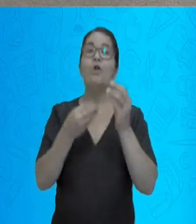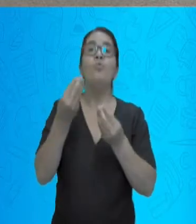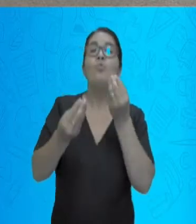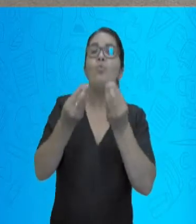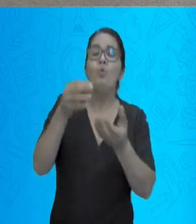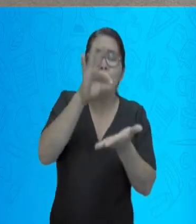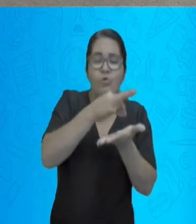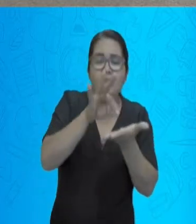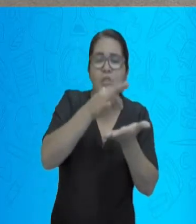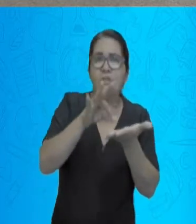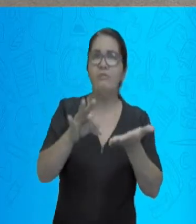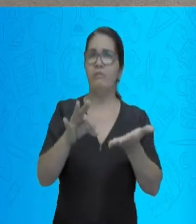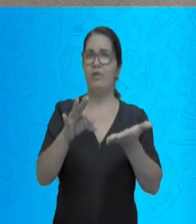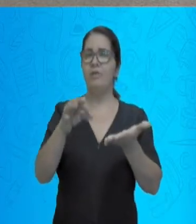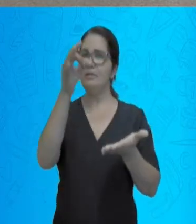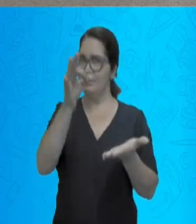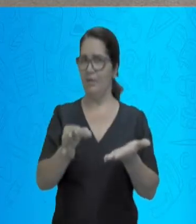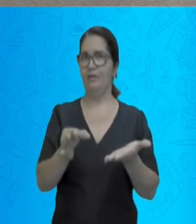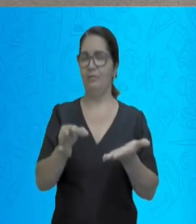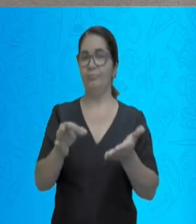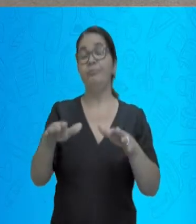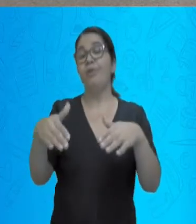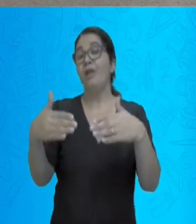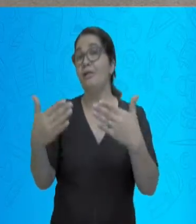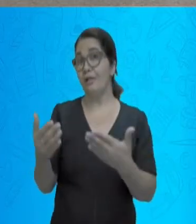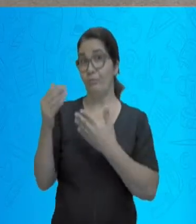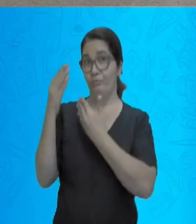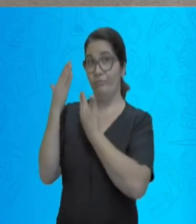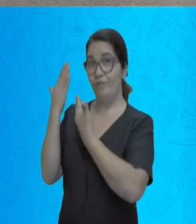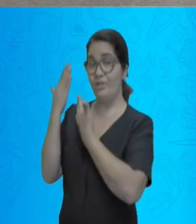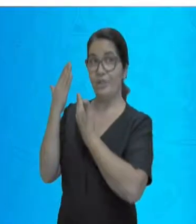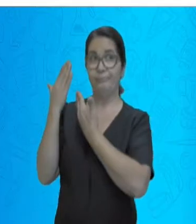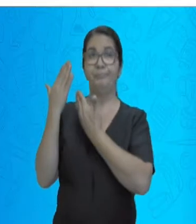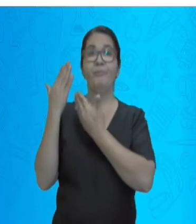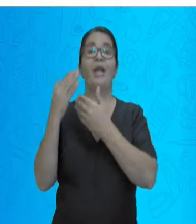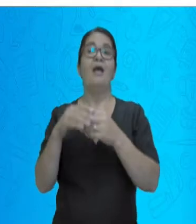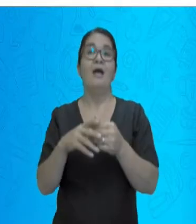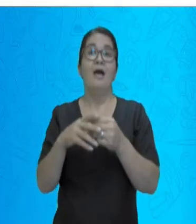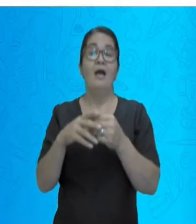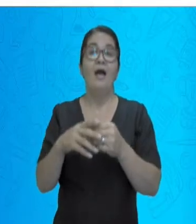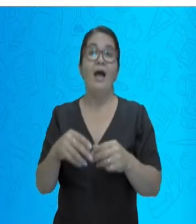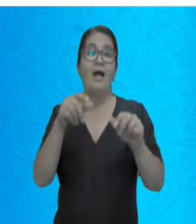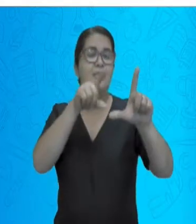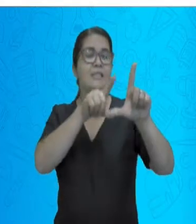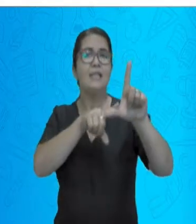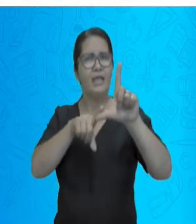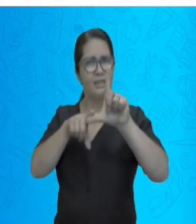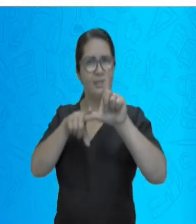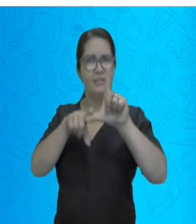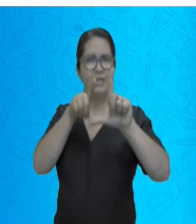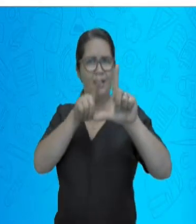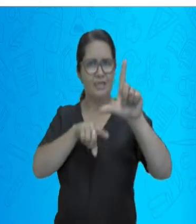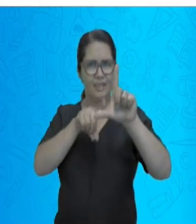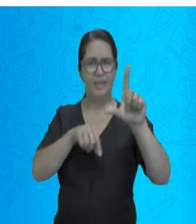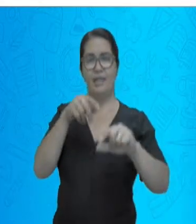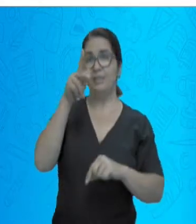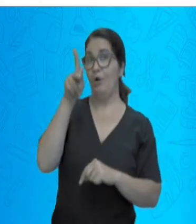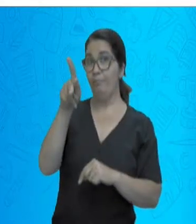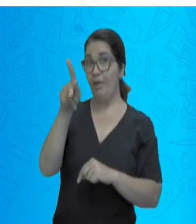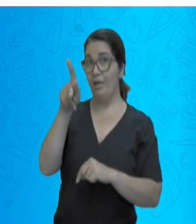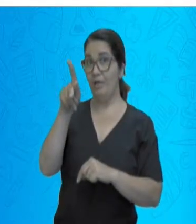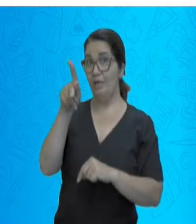Então vamos lá. Os sons apresentados pelas letras P e B são bastante parecidos, é o que